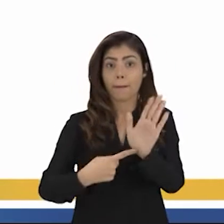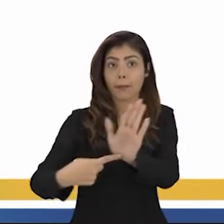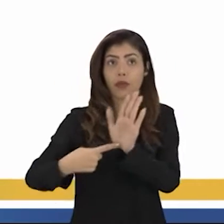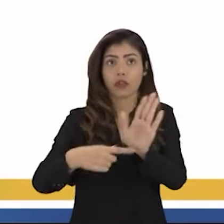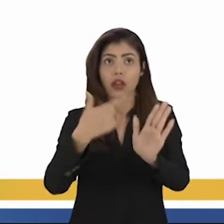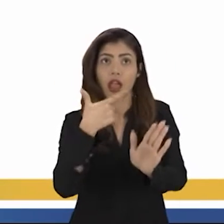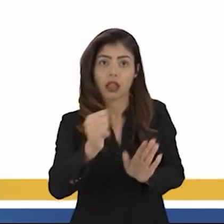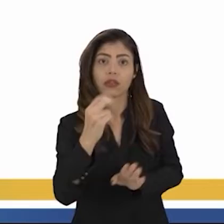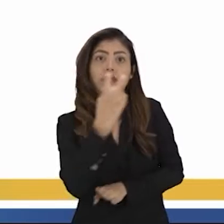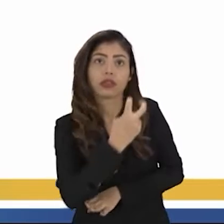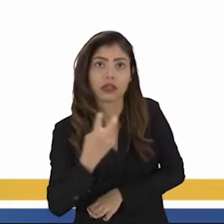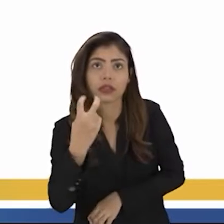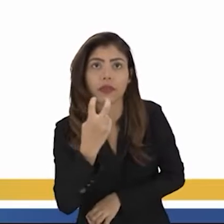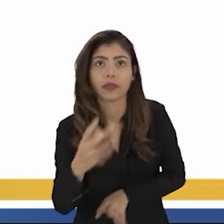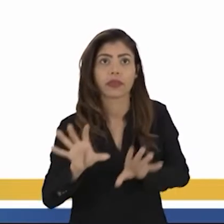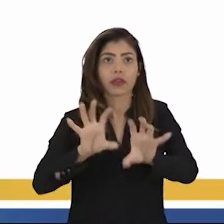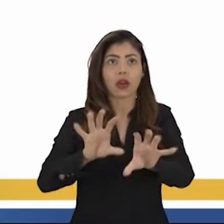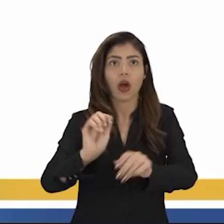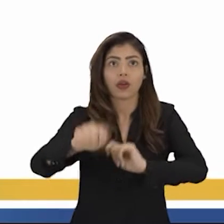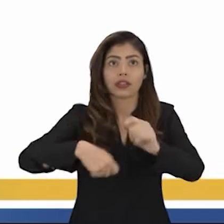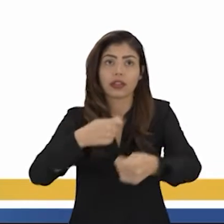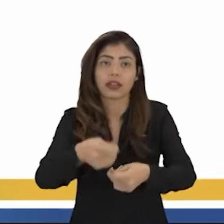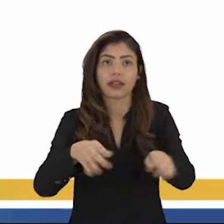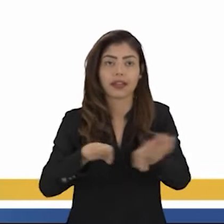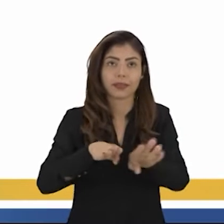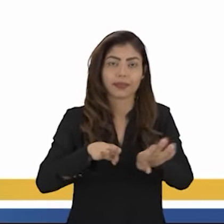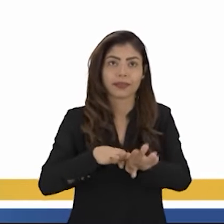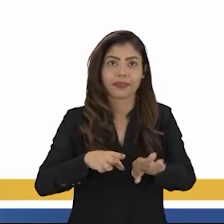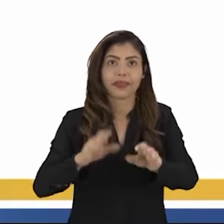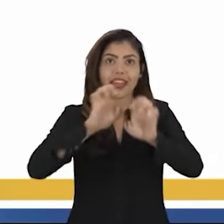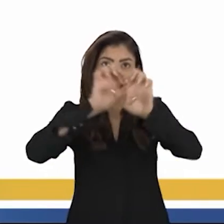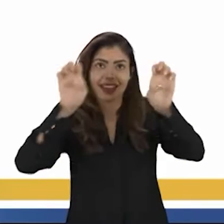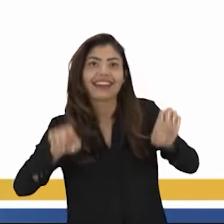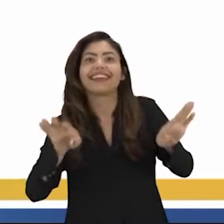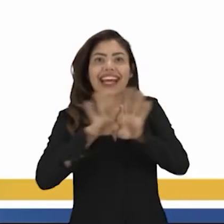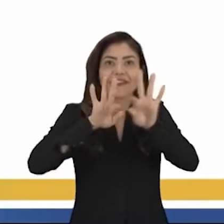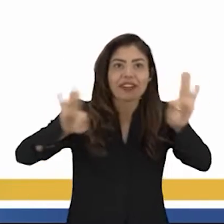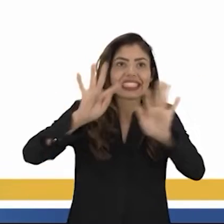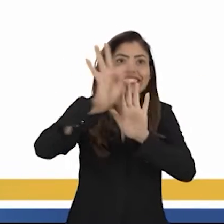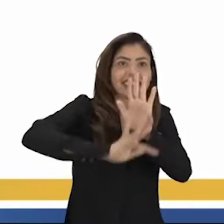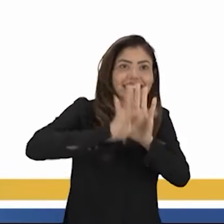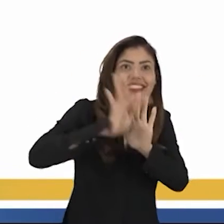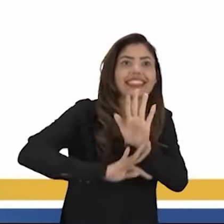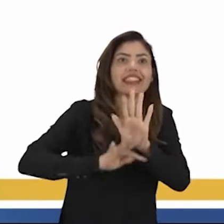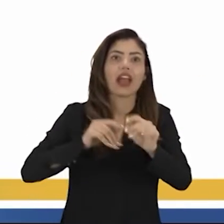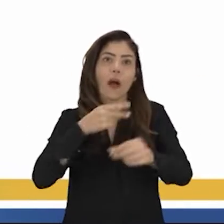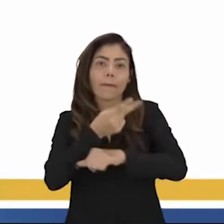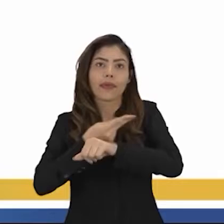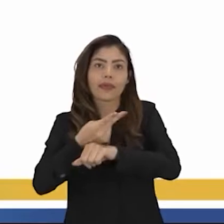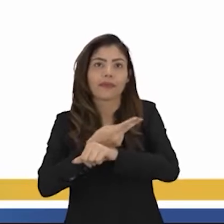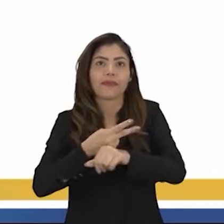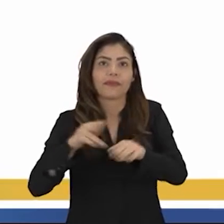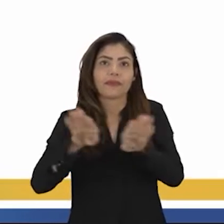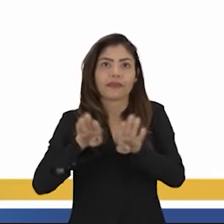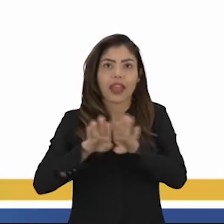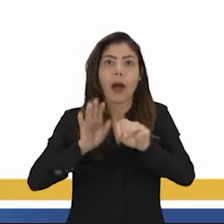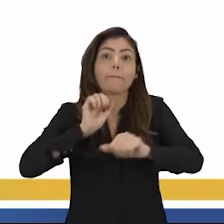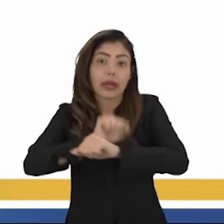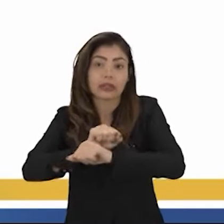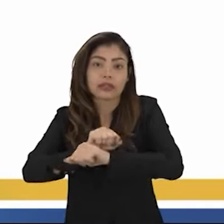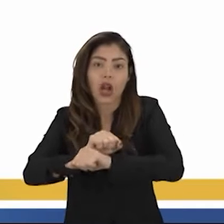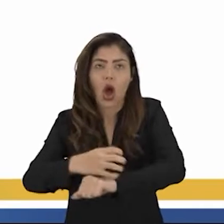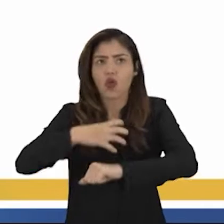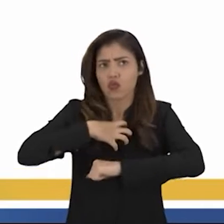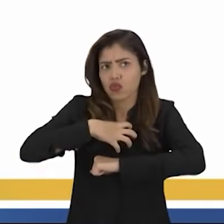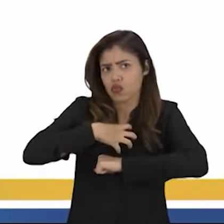oral. Desse modo, os sinais de pontuação estruturam as frases e os textos e procuram estabelecer as pausas,